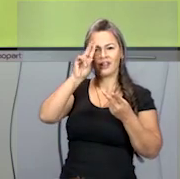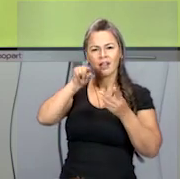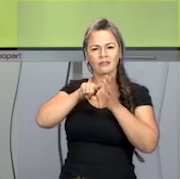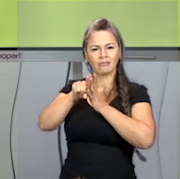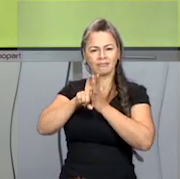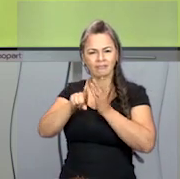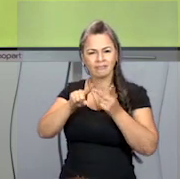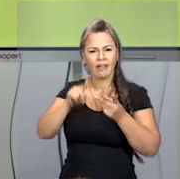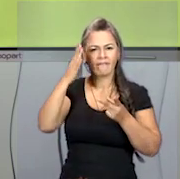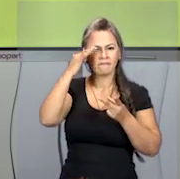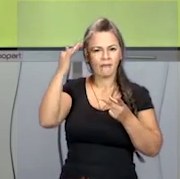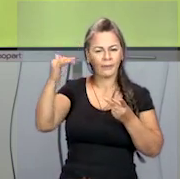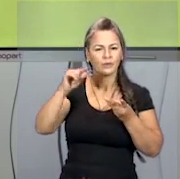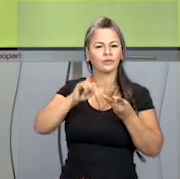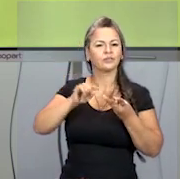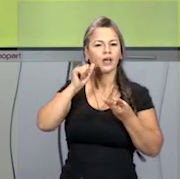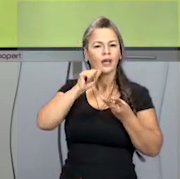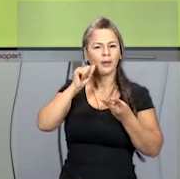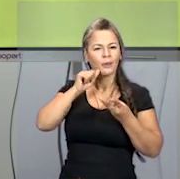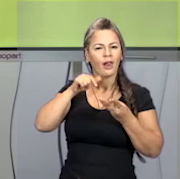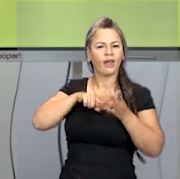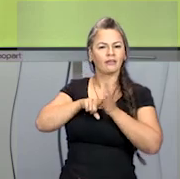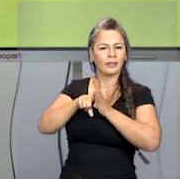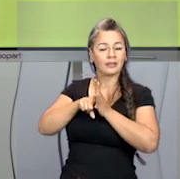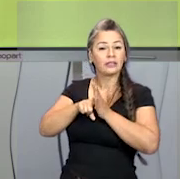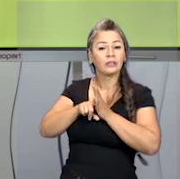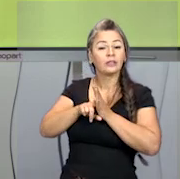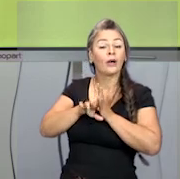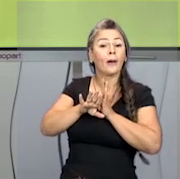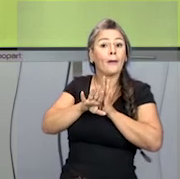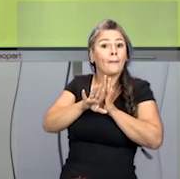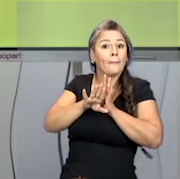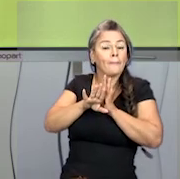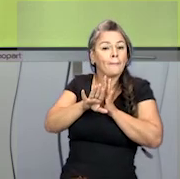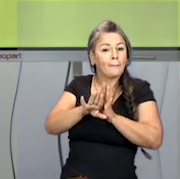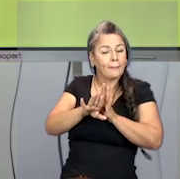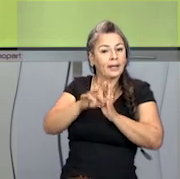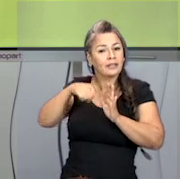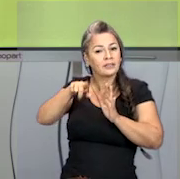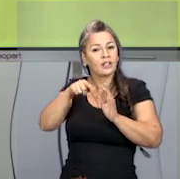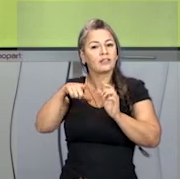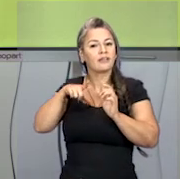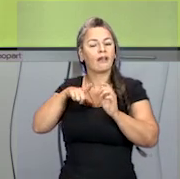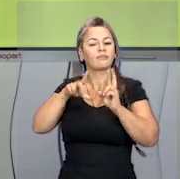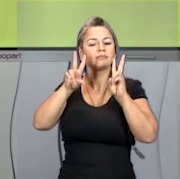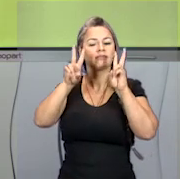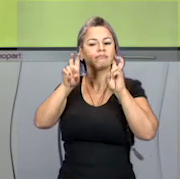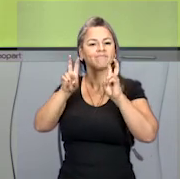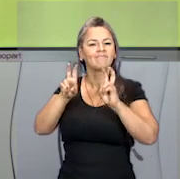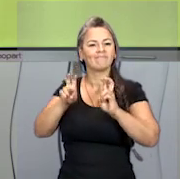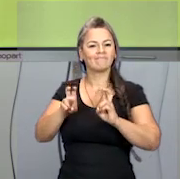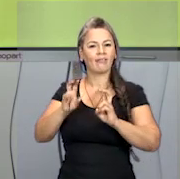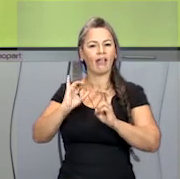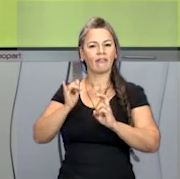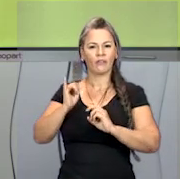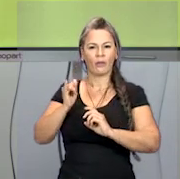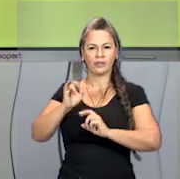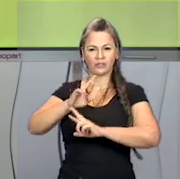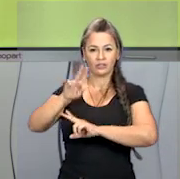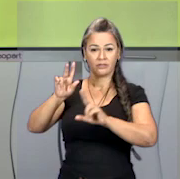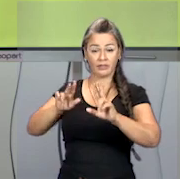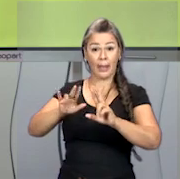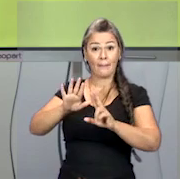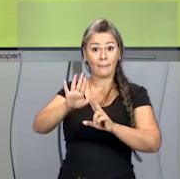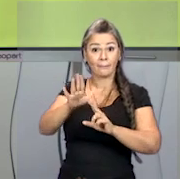criminalidade, porque a gente não pode dar uma única resposta. Ela é interdisciplinar e tem vários fatores. E aqui nós temos um olhar